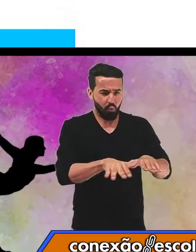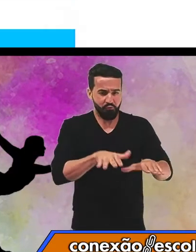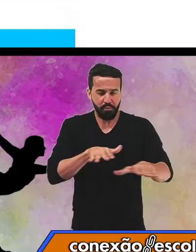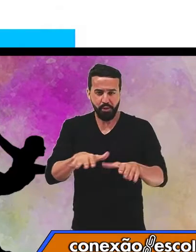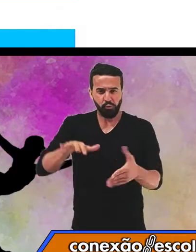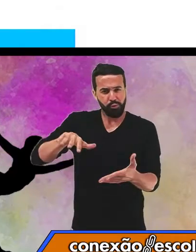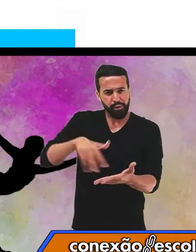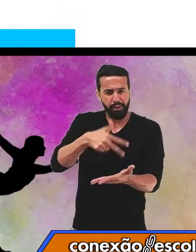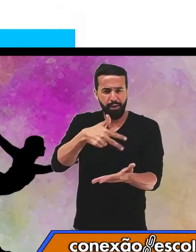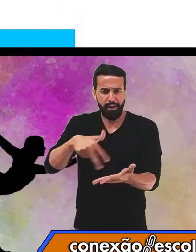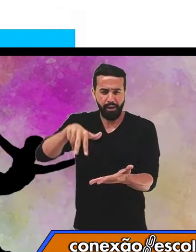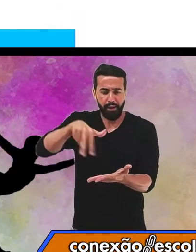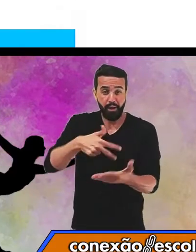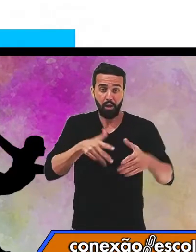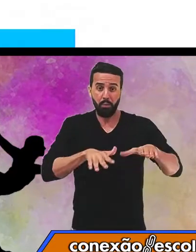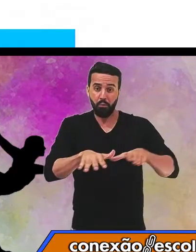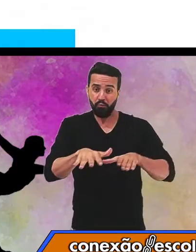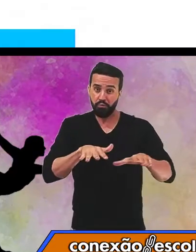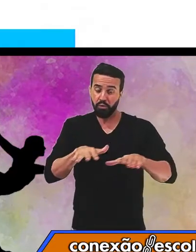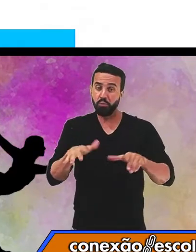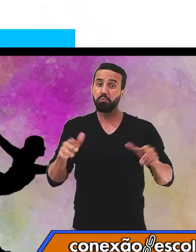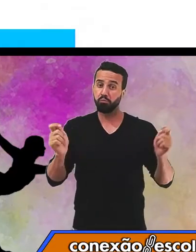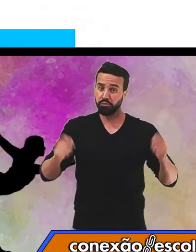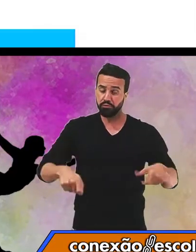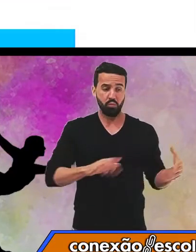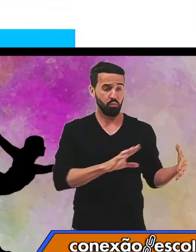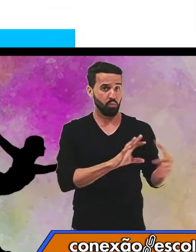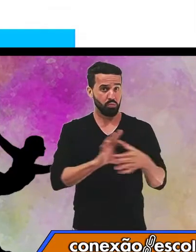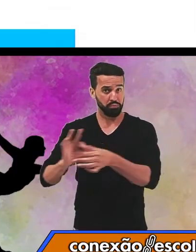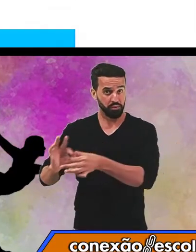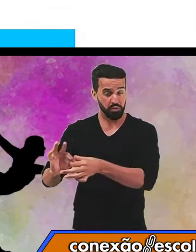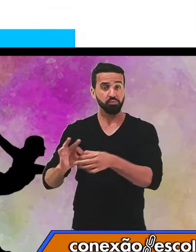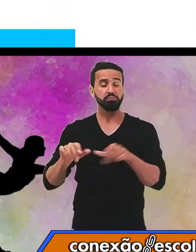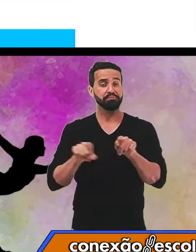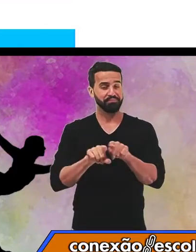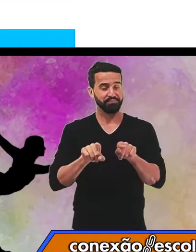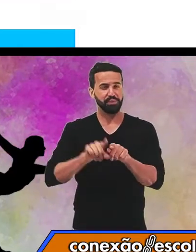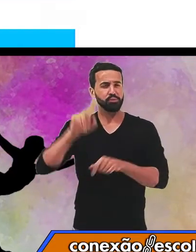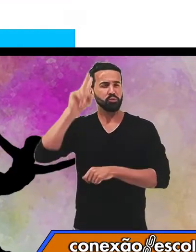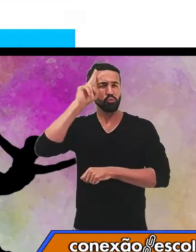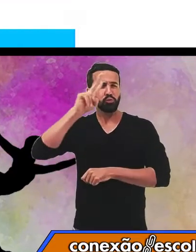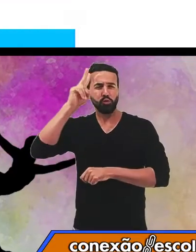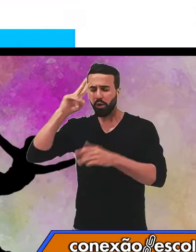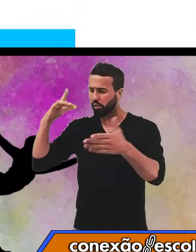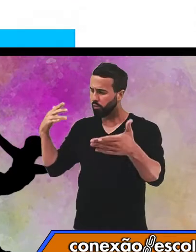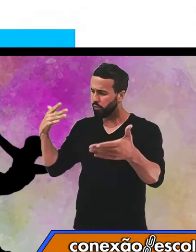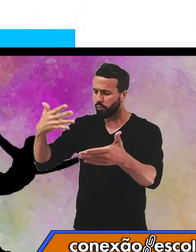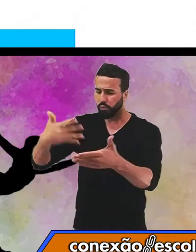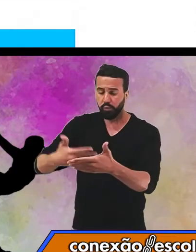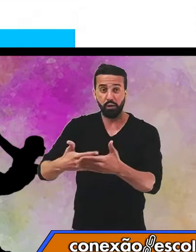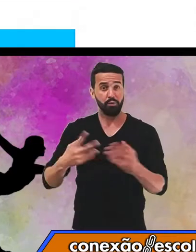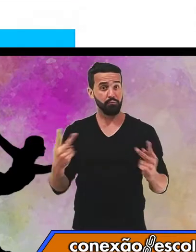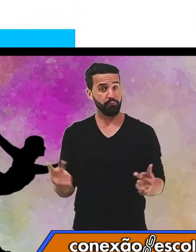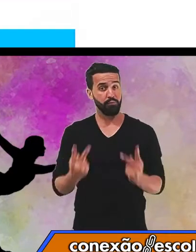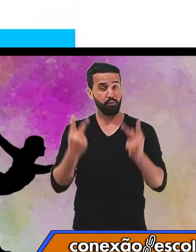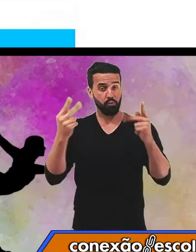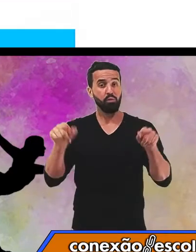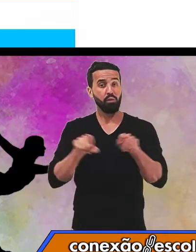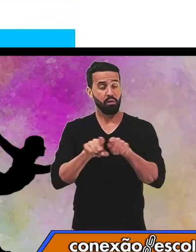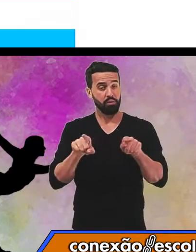dança, podemos contextualizá-la e refletir sobre a história, seus valores e as relações